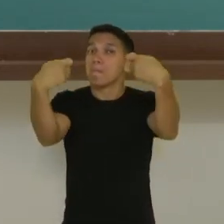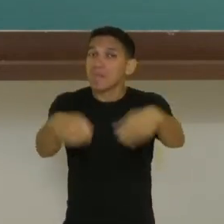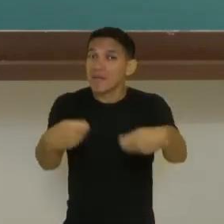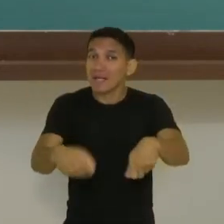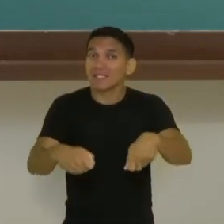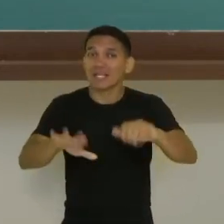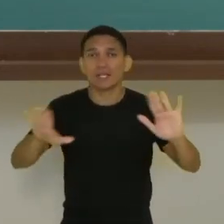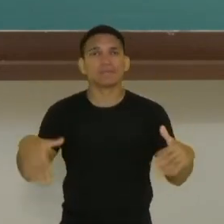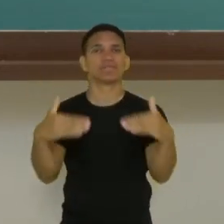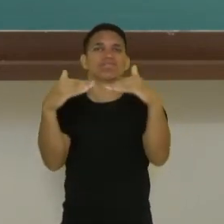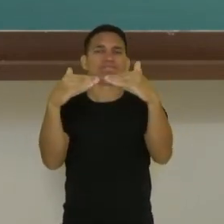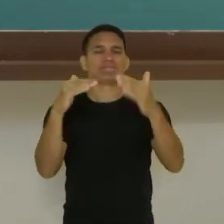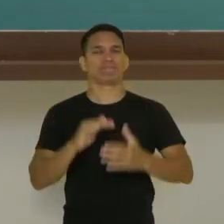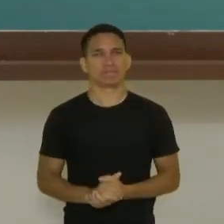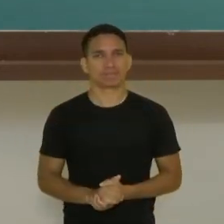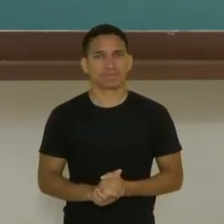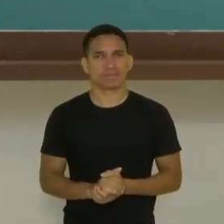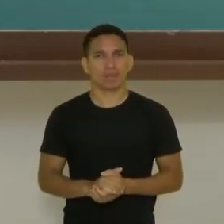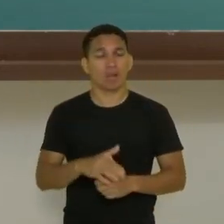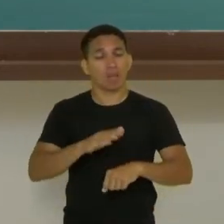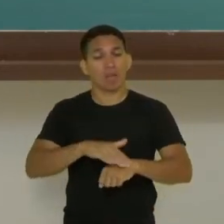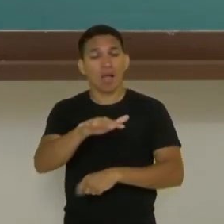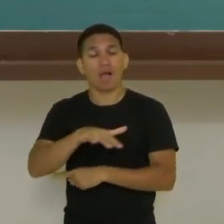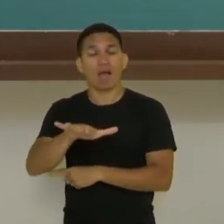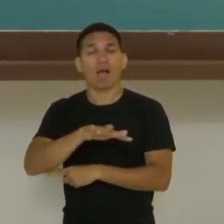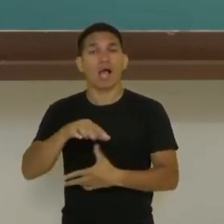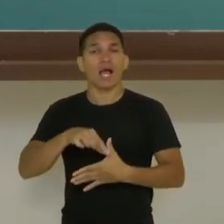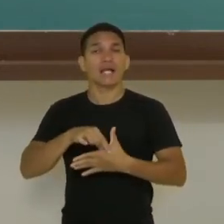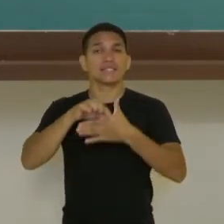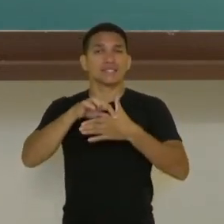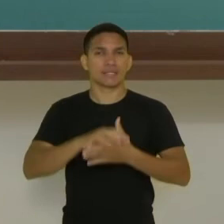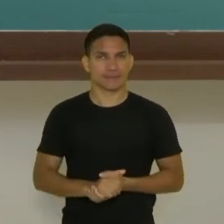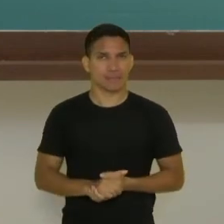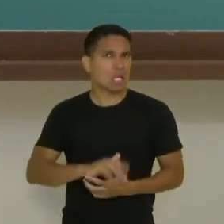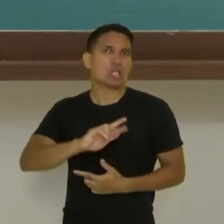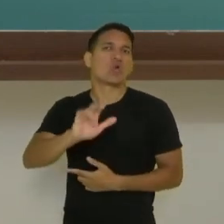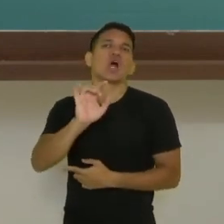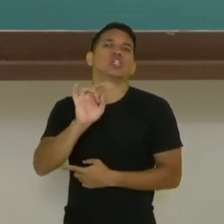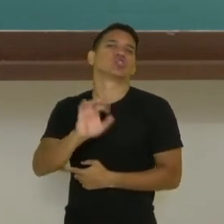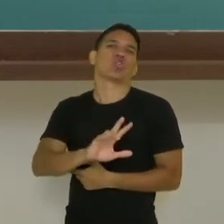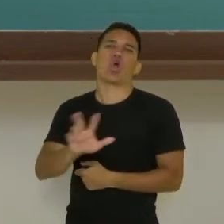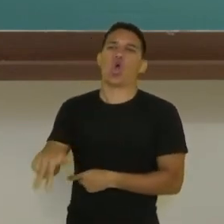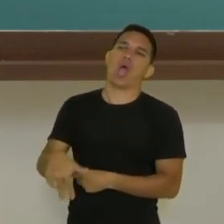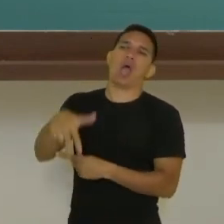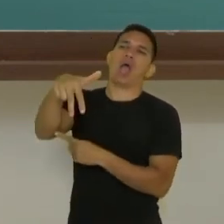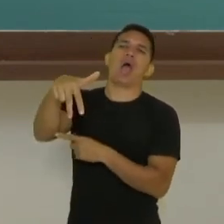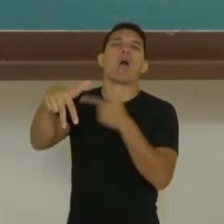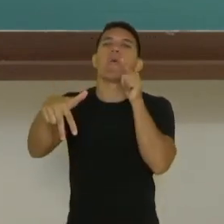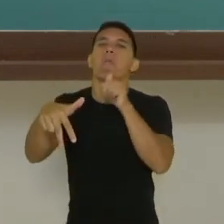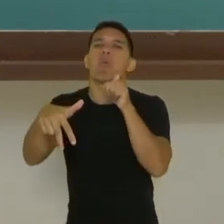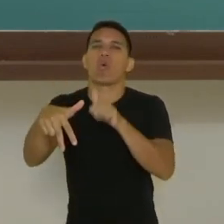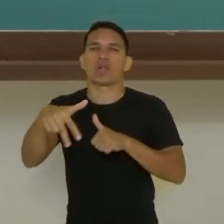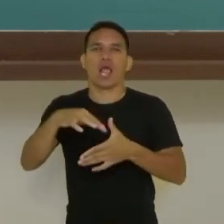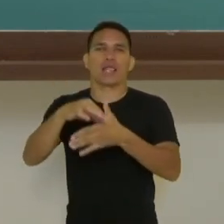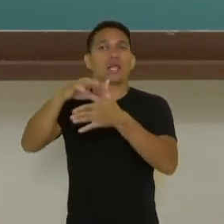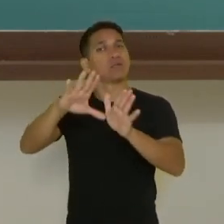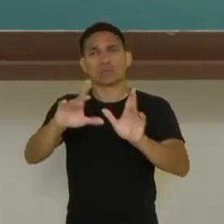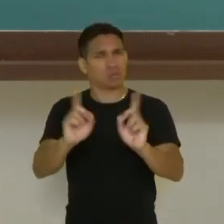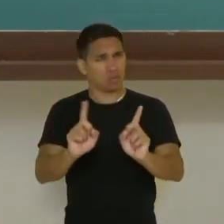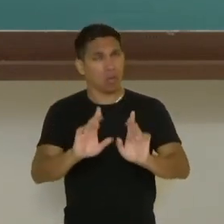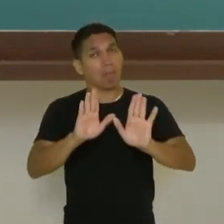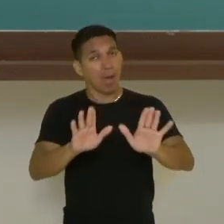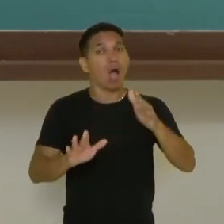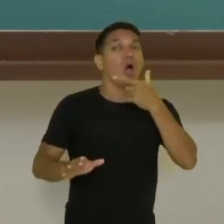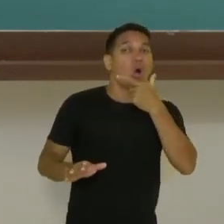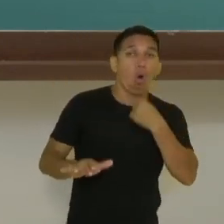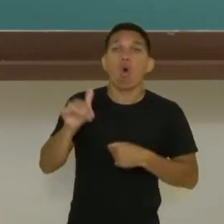pé de igualdade na liderança das coisas. E não assim só as mulheres precisam liderar, mas homens e